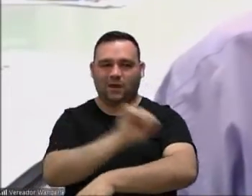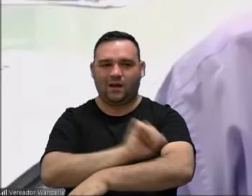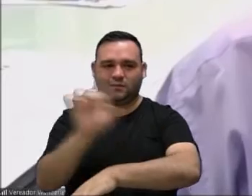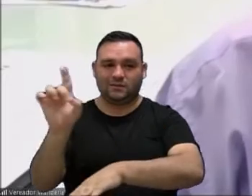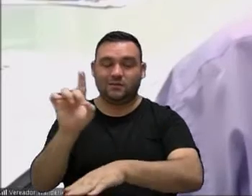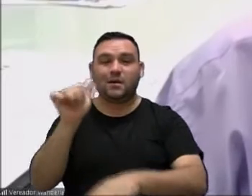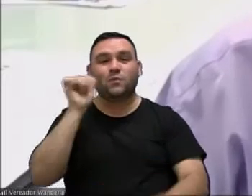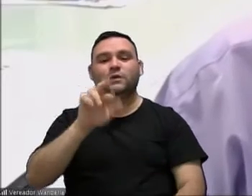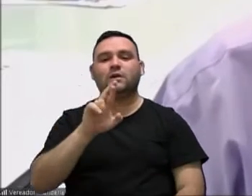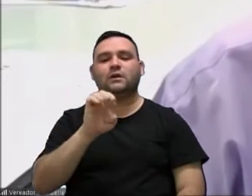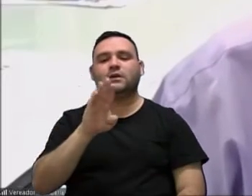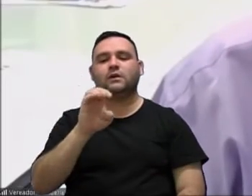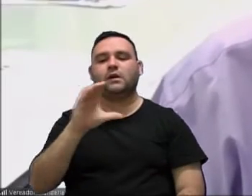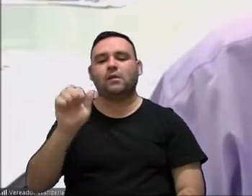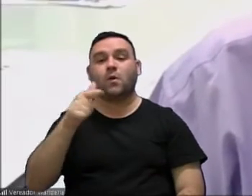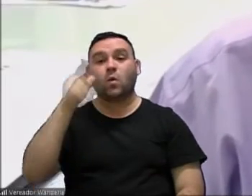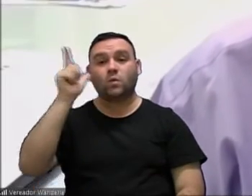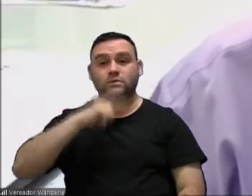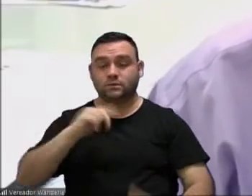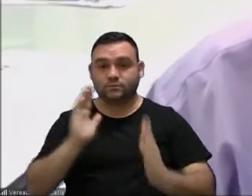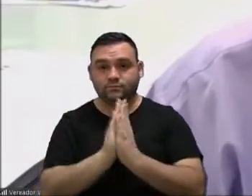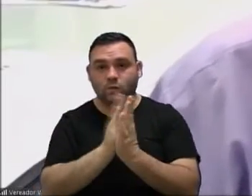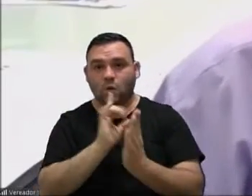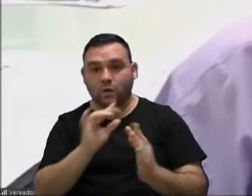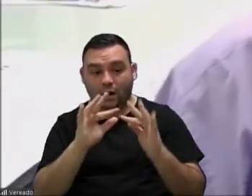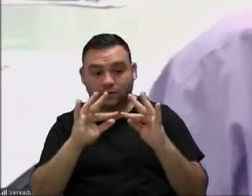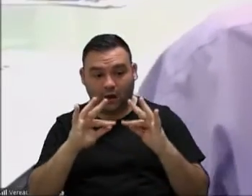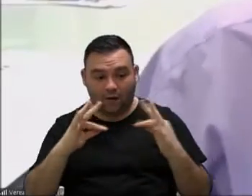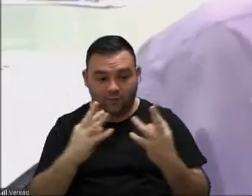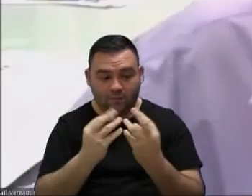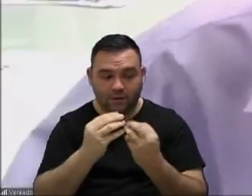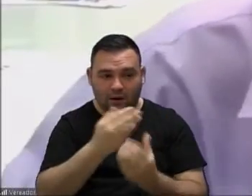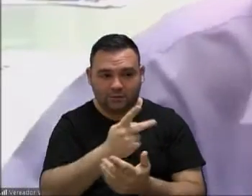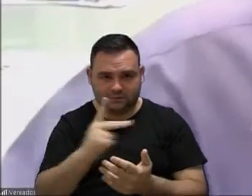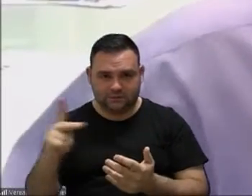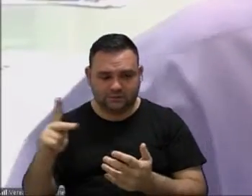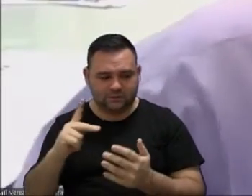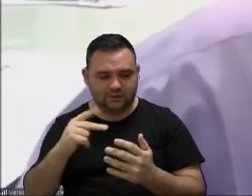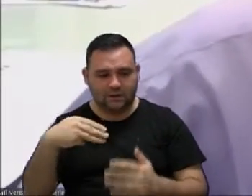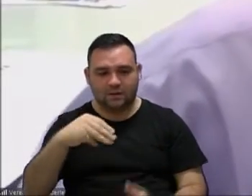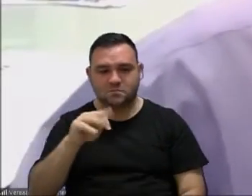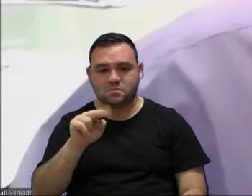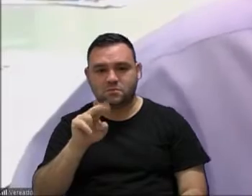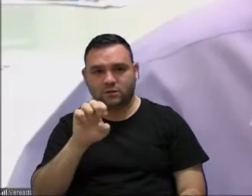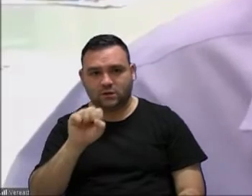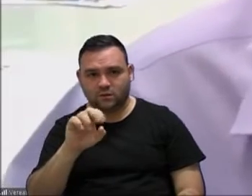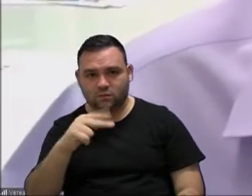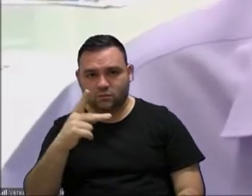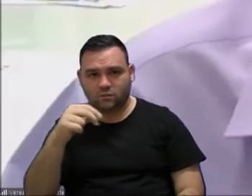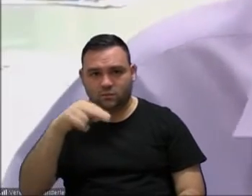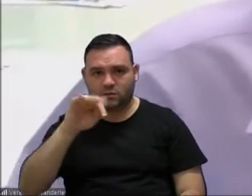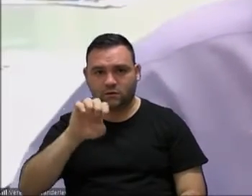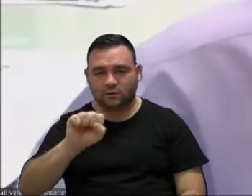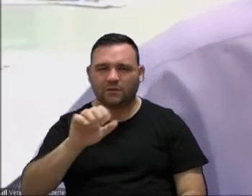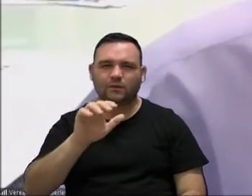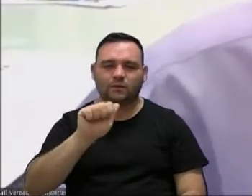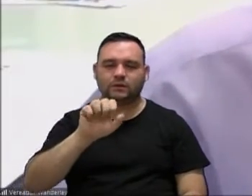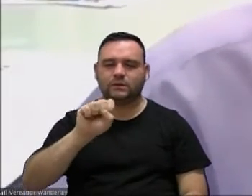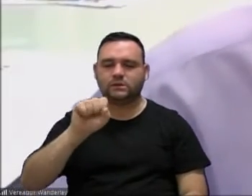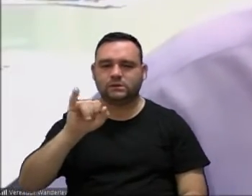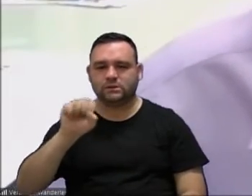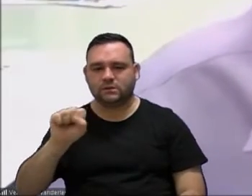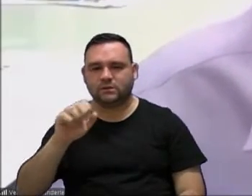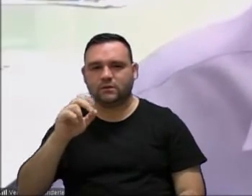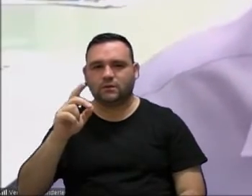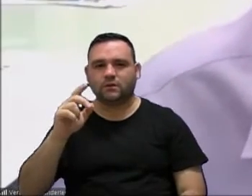que onde fez aniversário a família do Mateus Pontes, do Assis de Pontes,